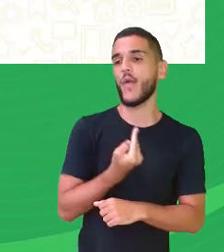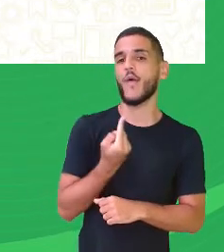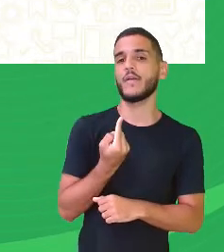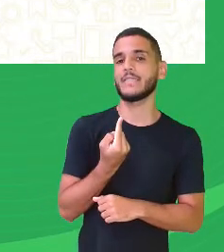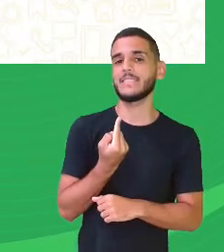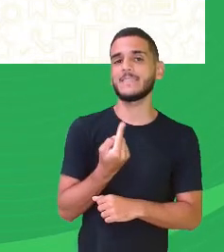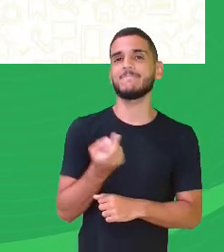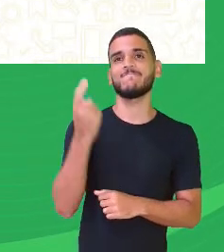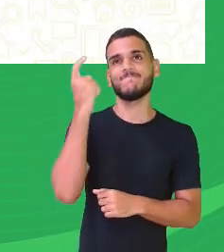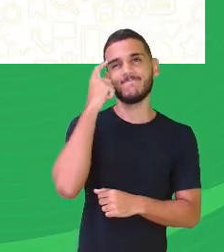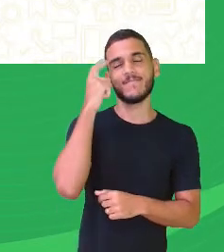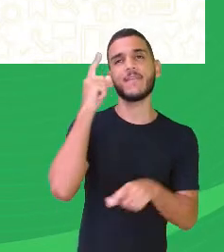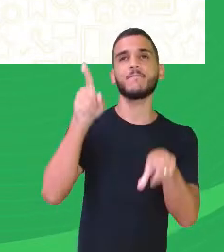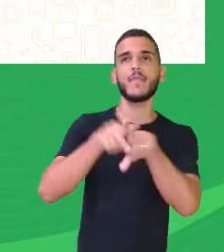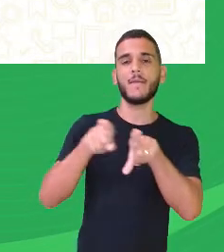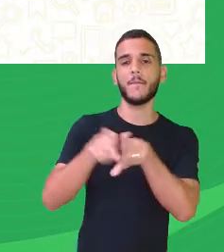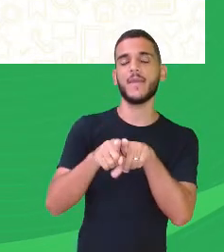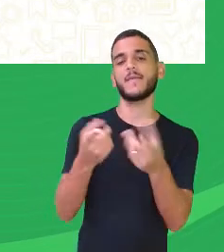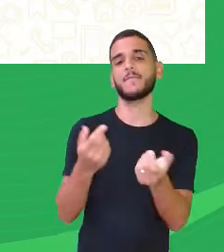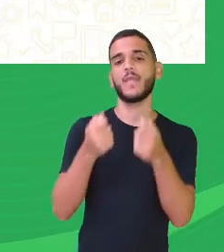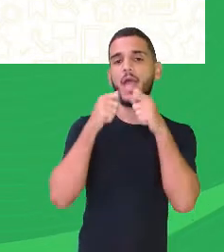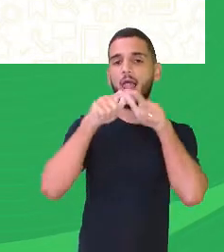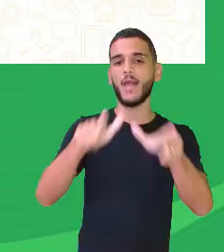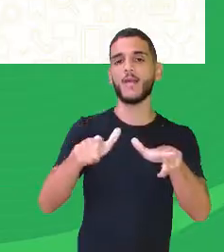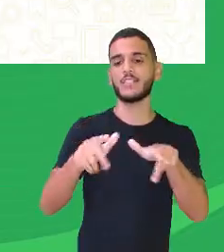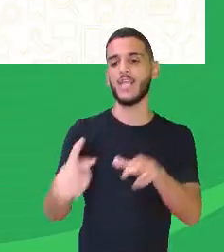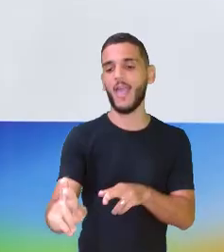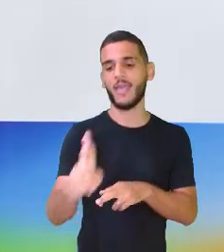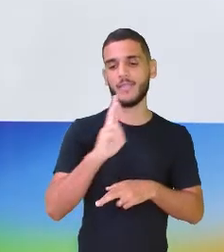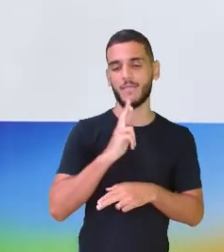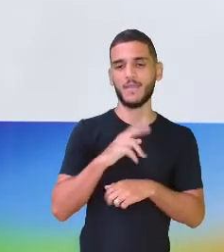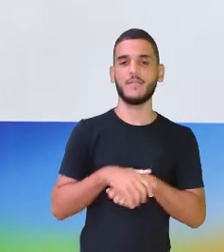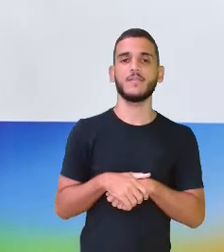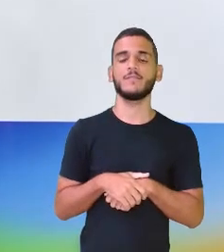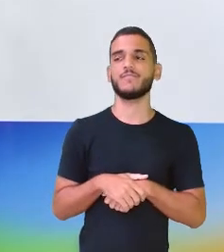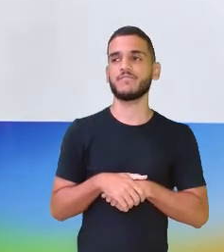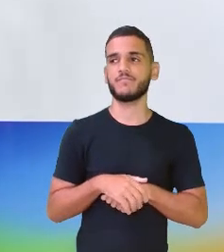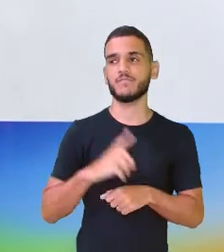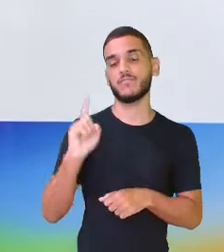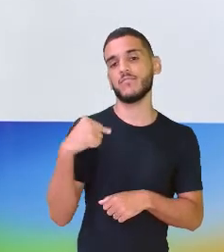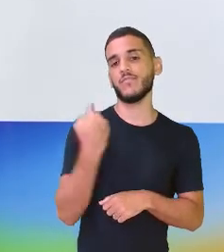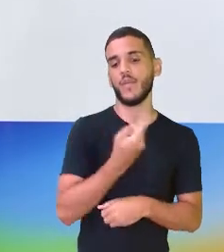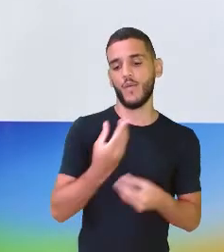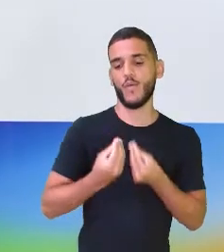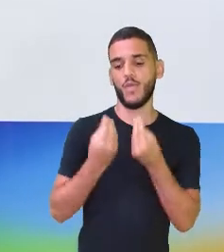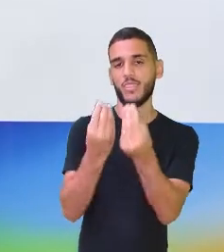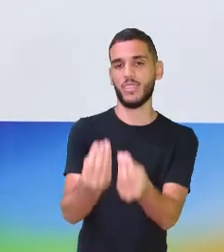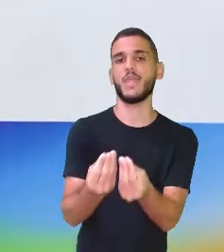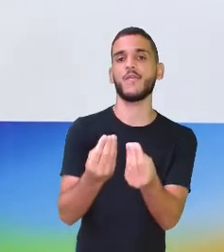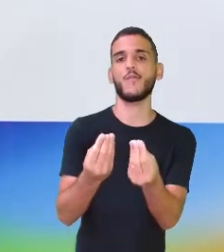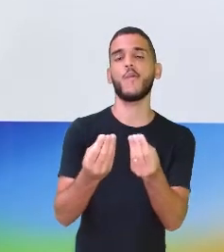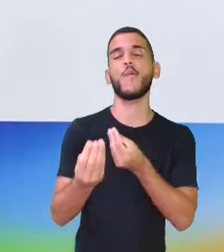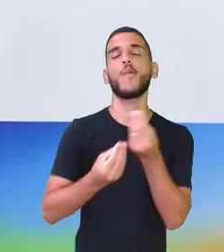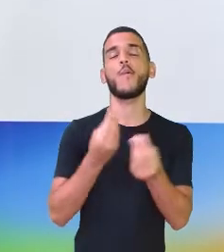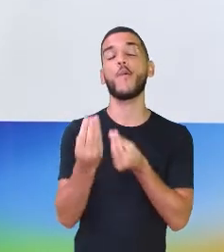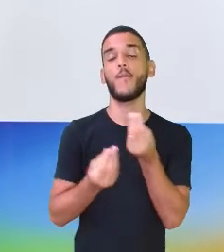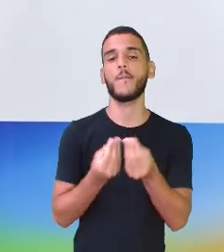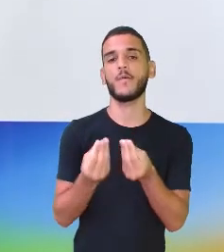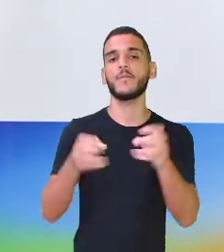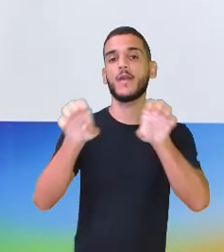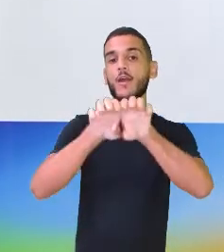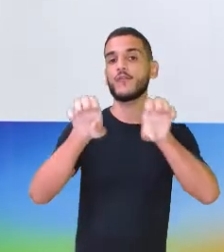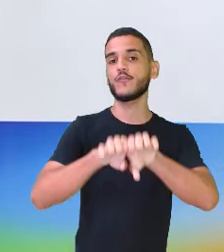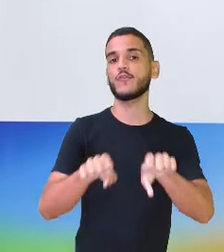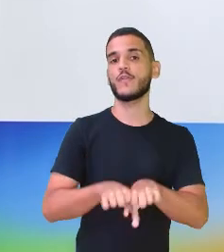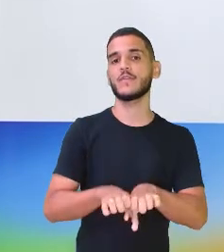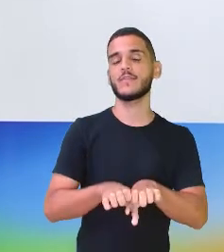linguagem receptiva, né? E aí a gente já está dando elementos para a estruturação da fala também. Num